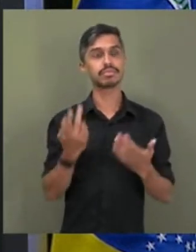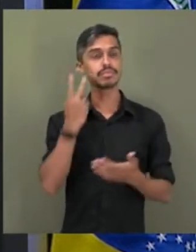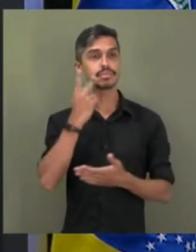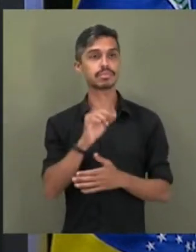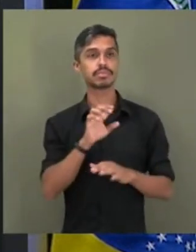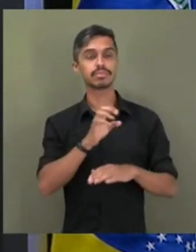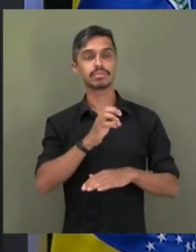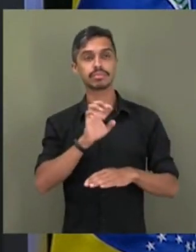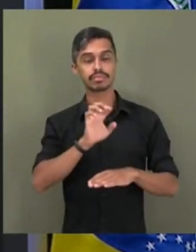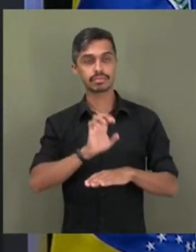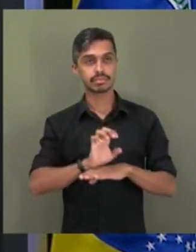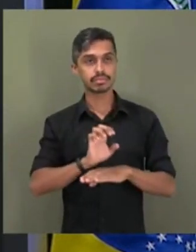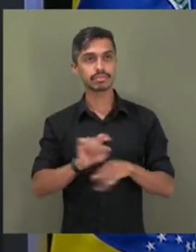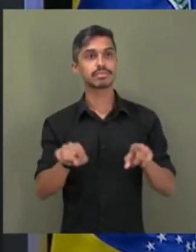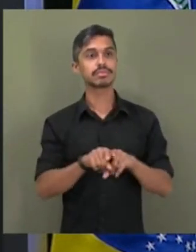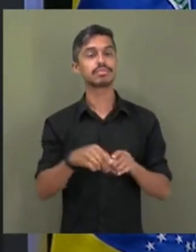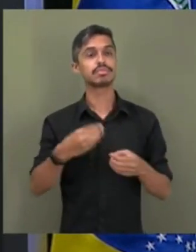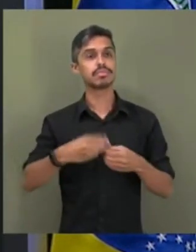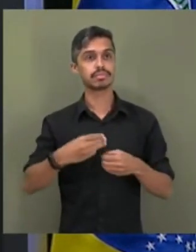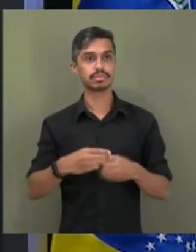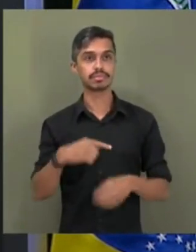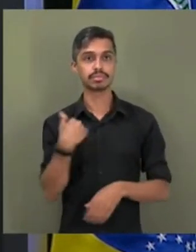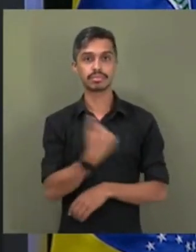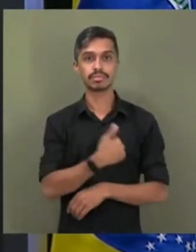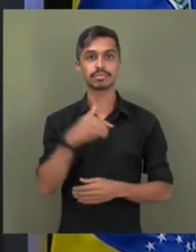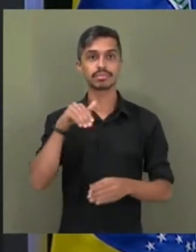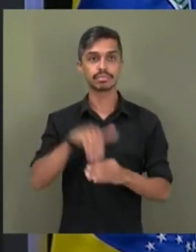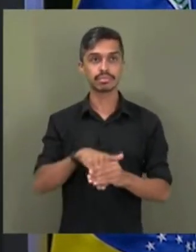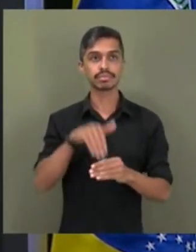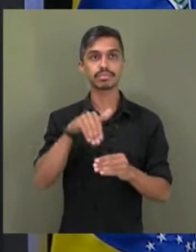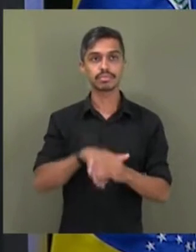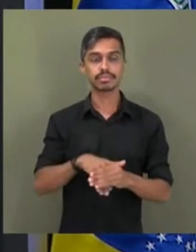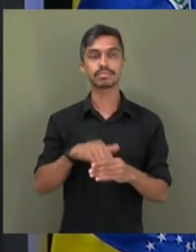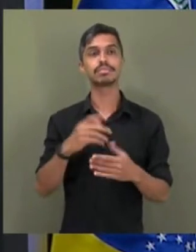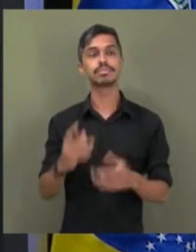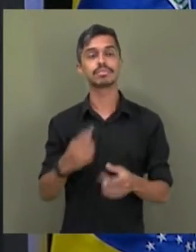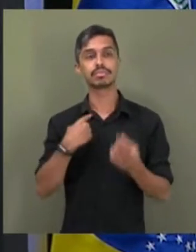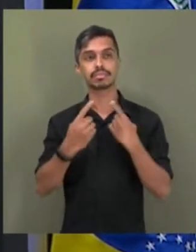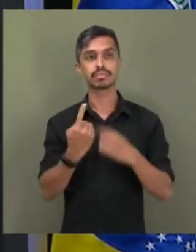estados e os municípios. Nós estamos votando e discutindo aqui